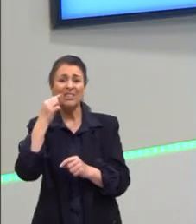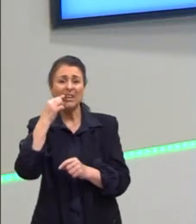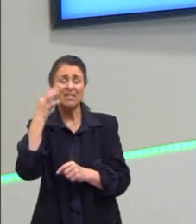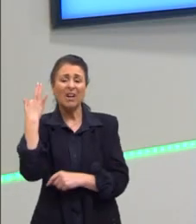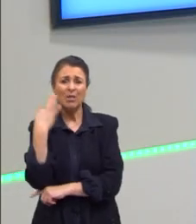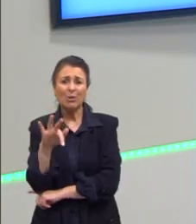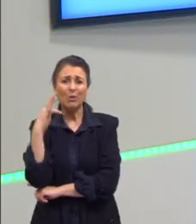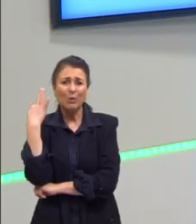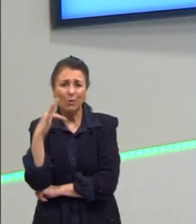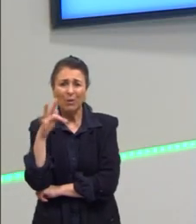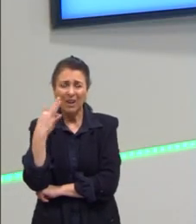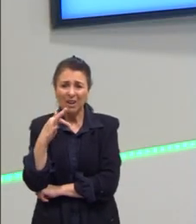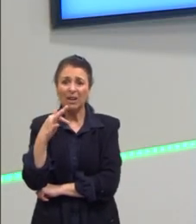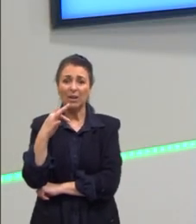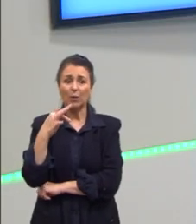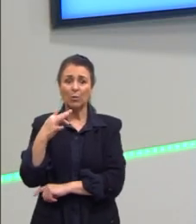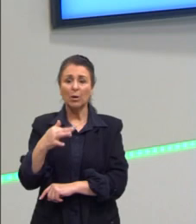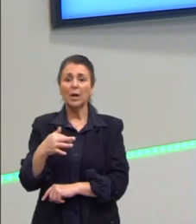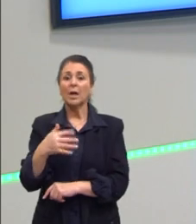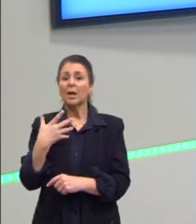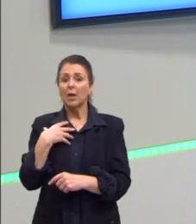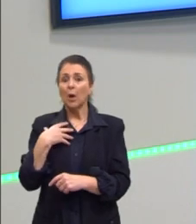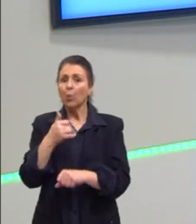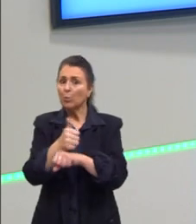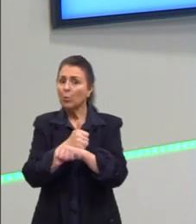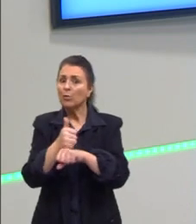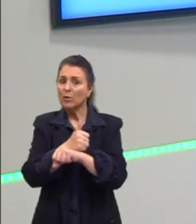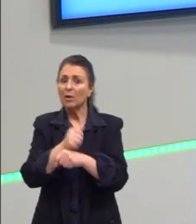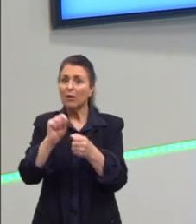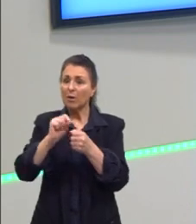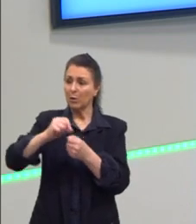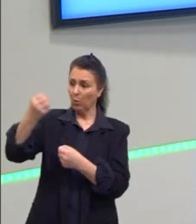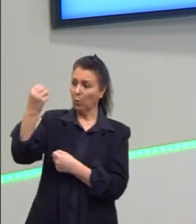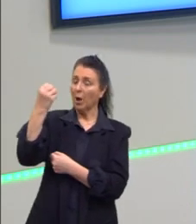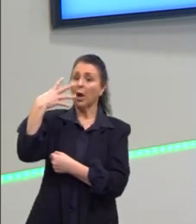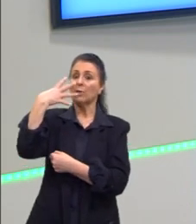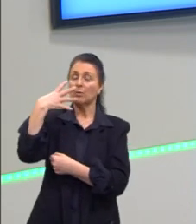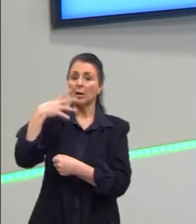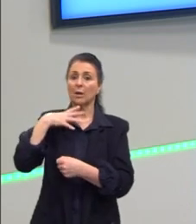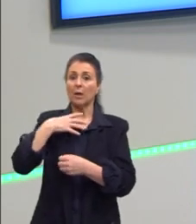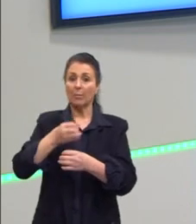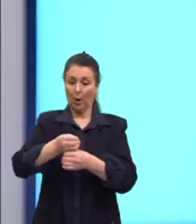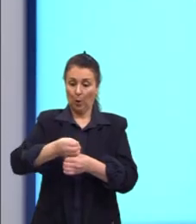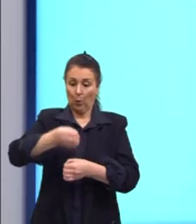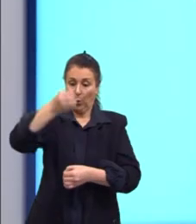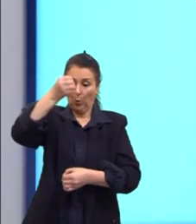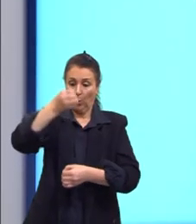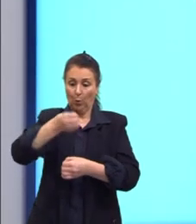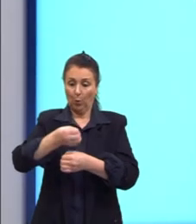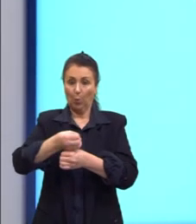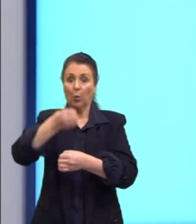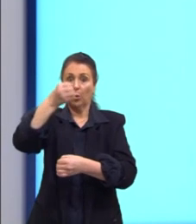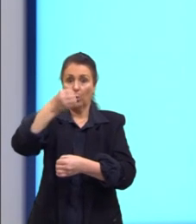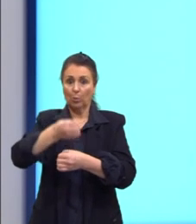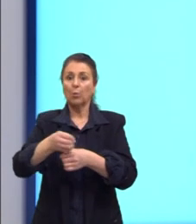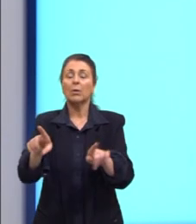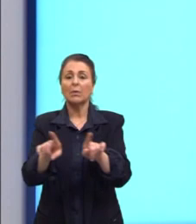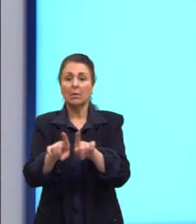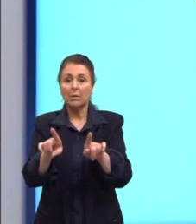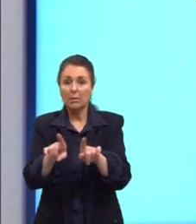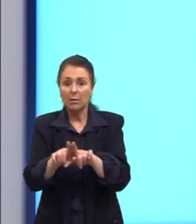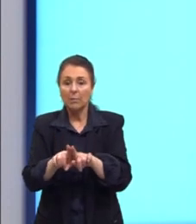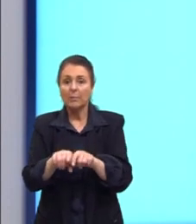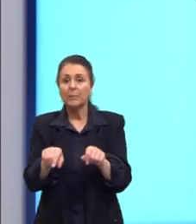incomoda por acaba não nascendo a gente verifica ele através de um raio-x da coluna também verifica problemas de coluna e